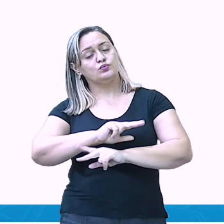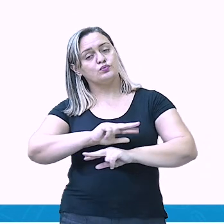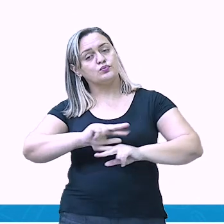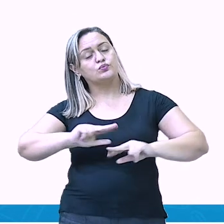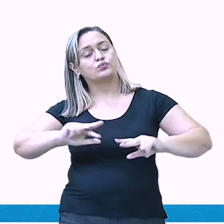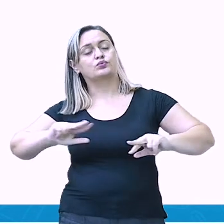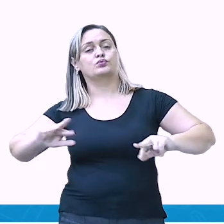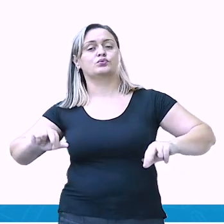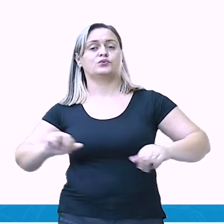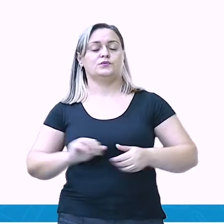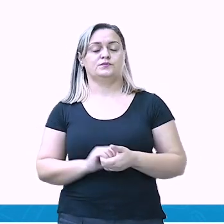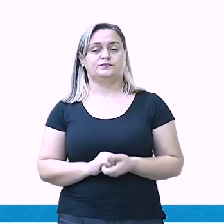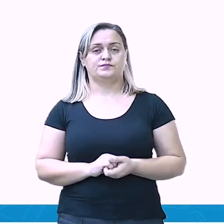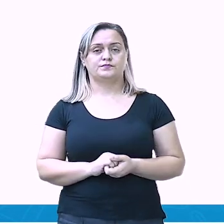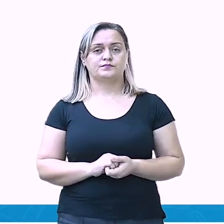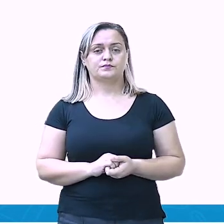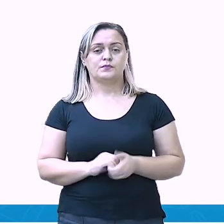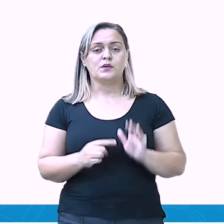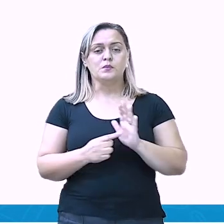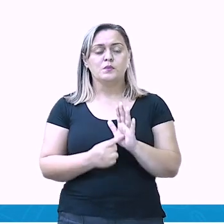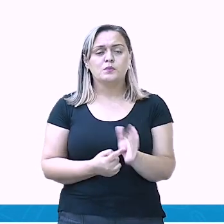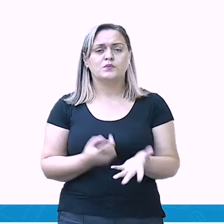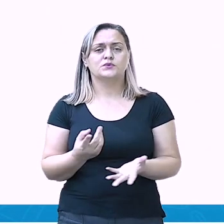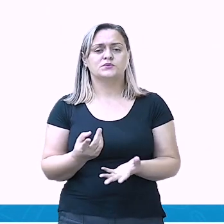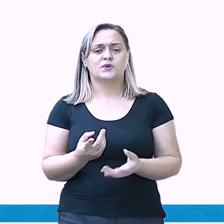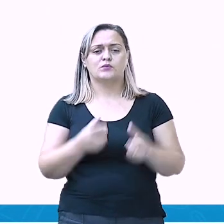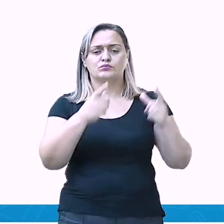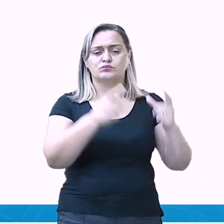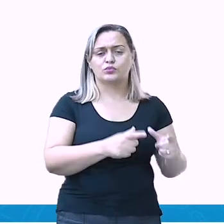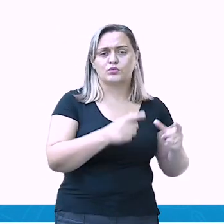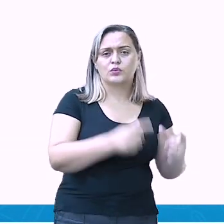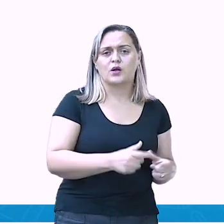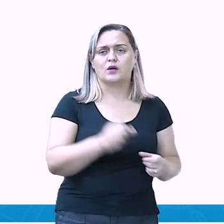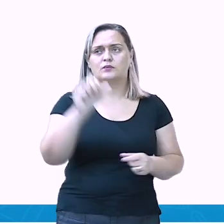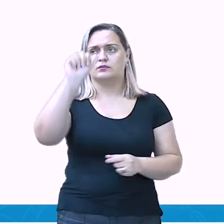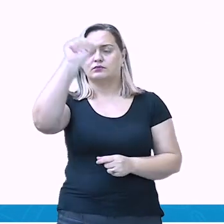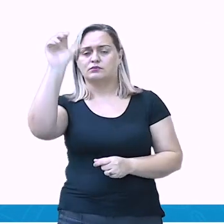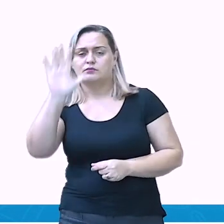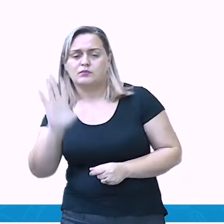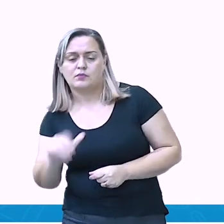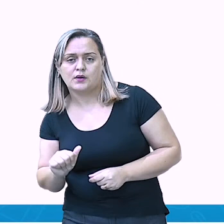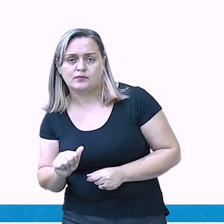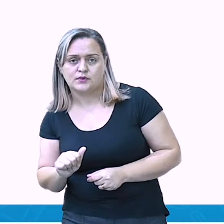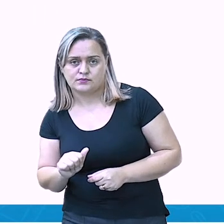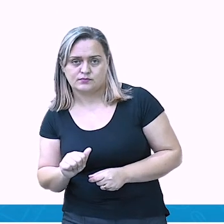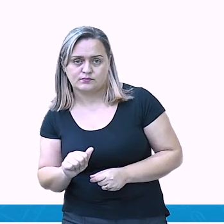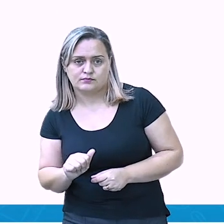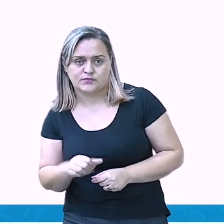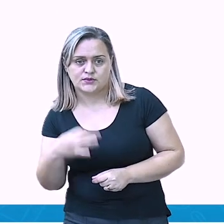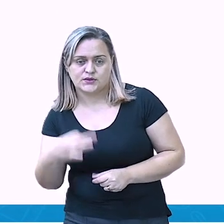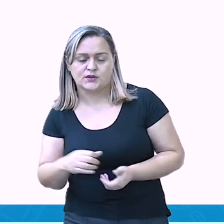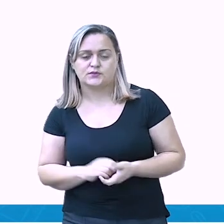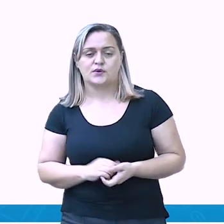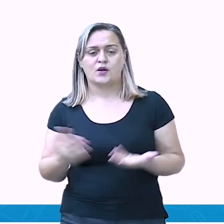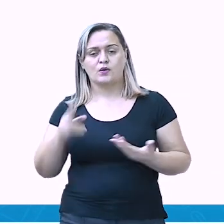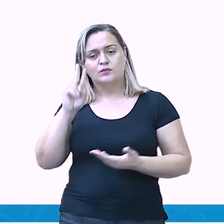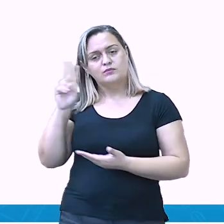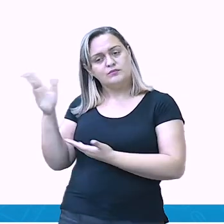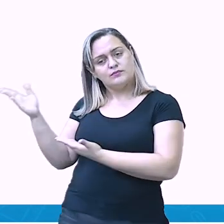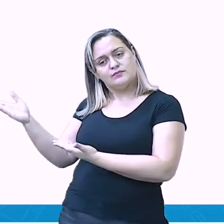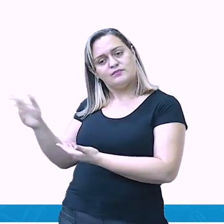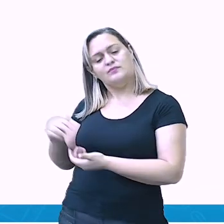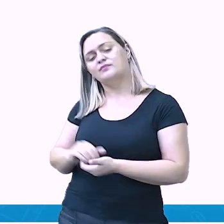apresenta-se conforme uma representação de linhas e traços. Orientação.